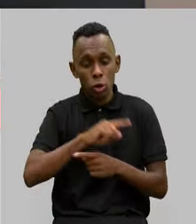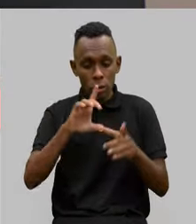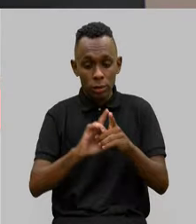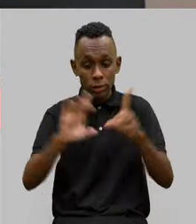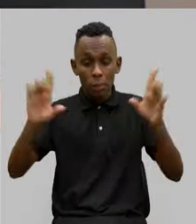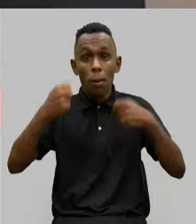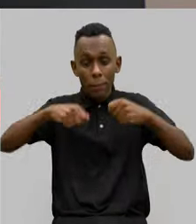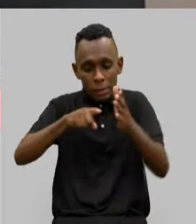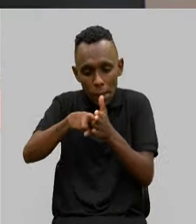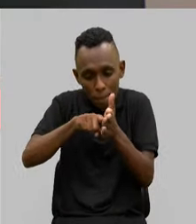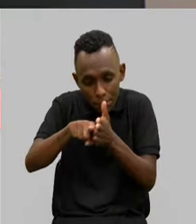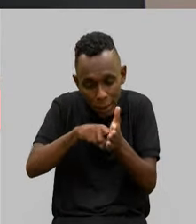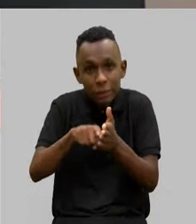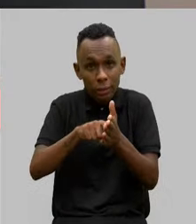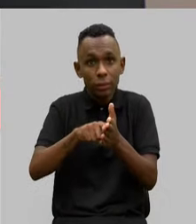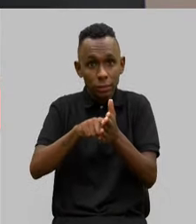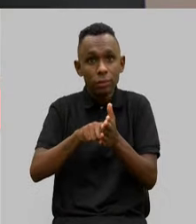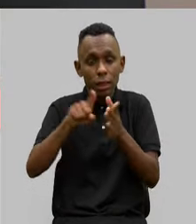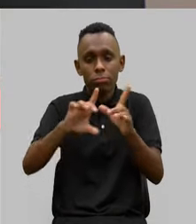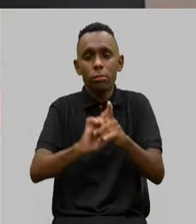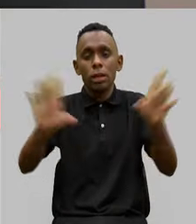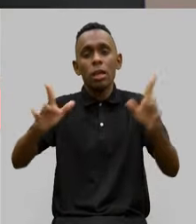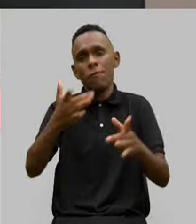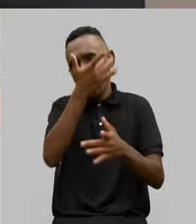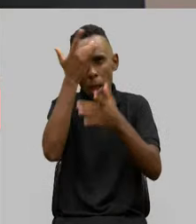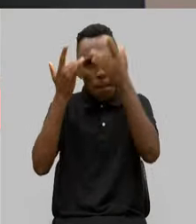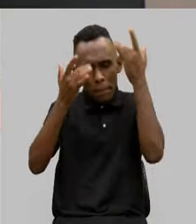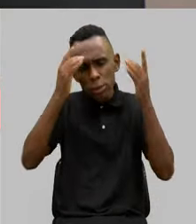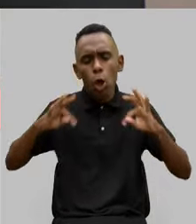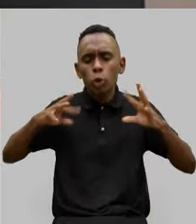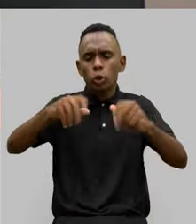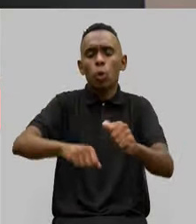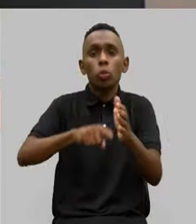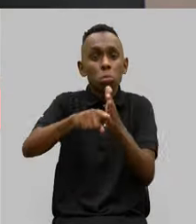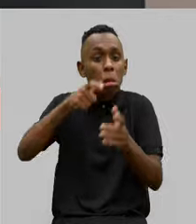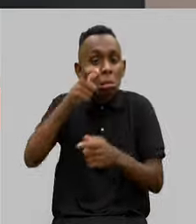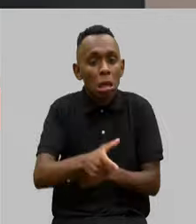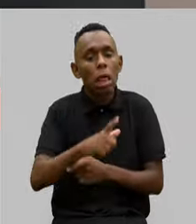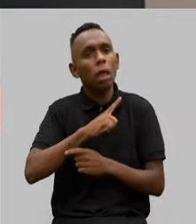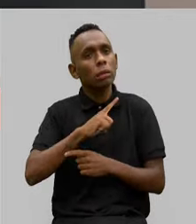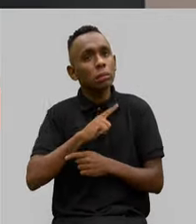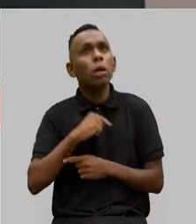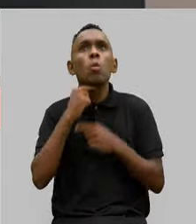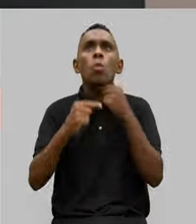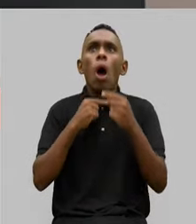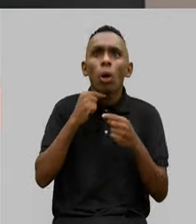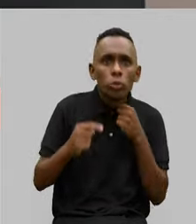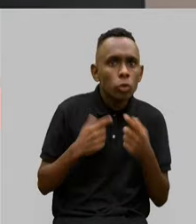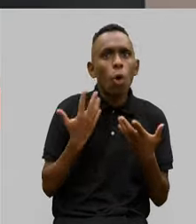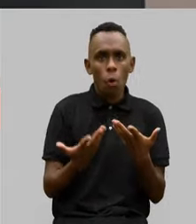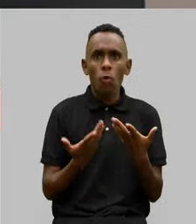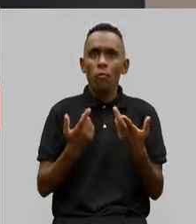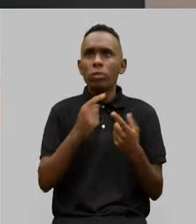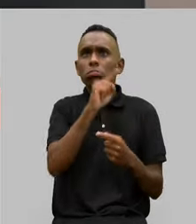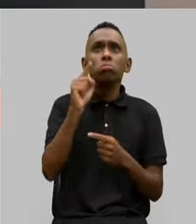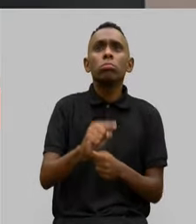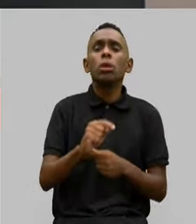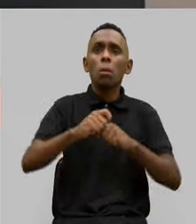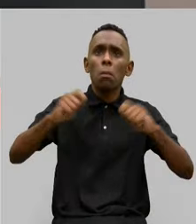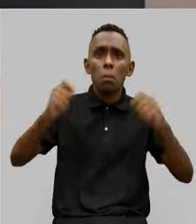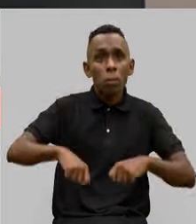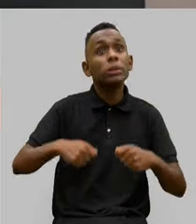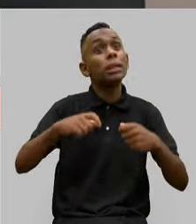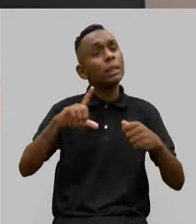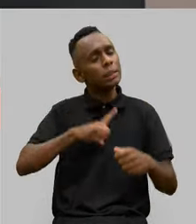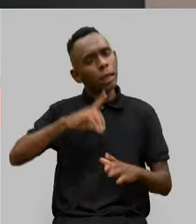pesquisa precisa estar disponível para todo pesquisador que tenha interesse que tenha uma pergunta que tenha uma hipótese ele precisa ter